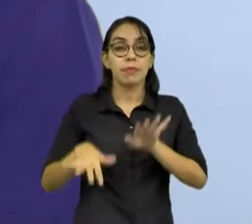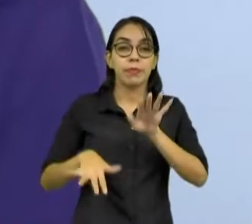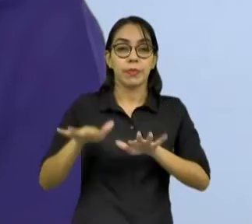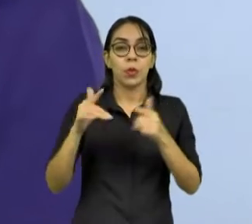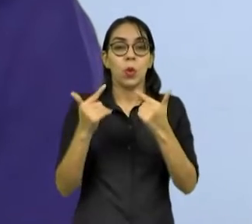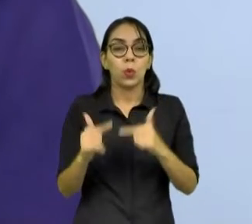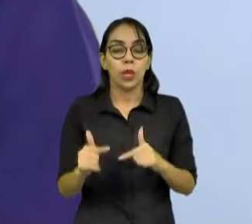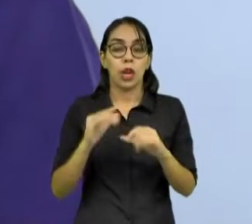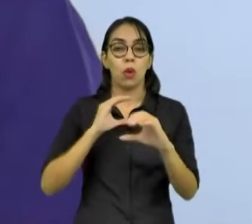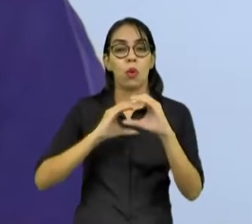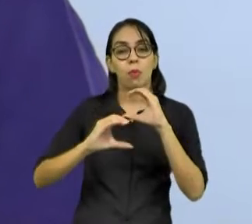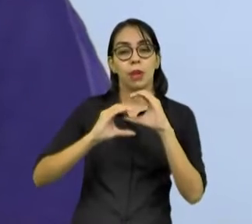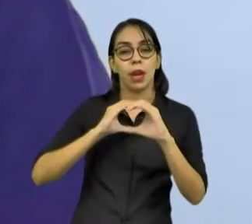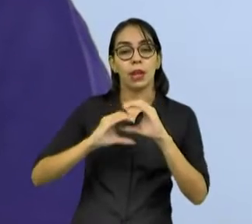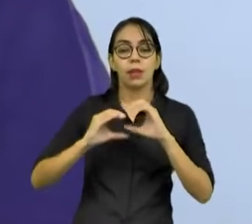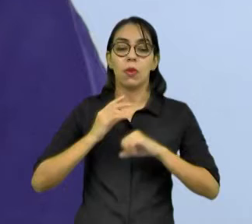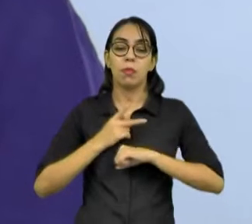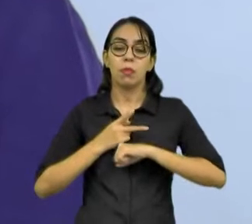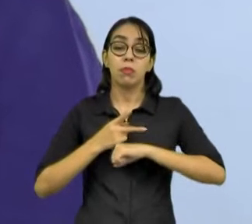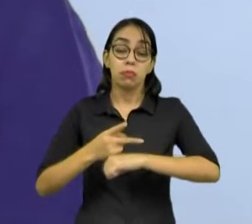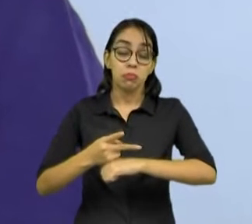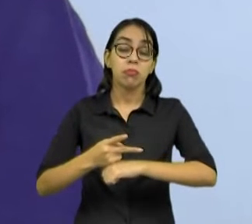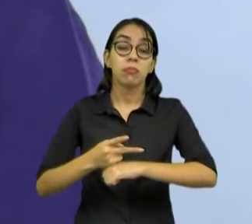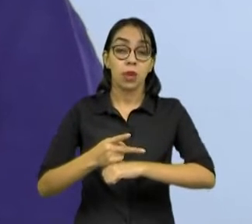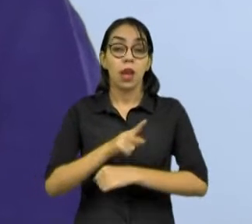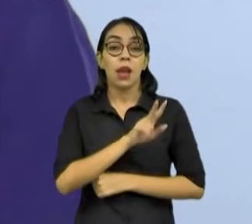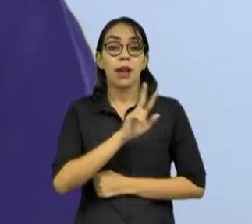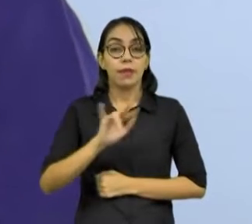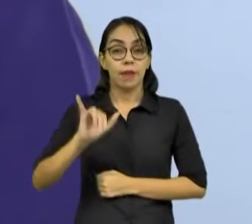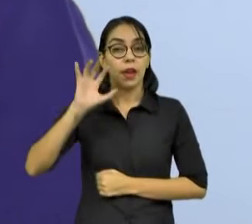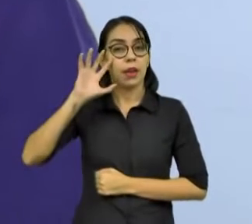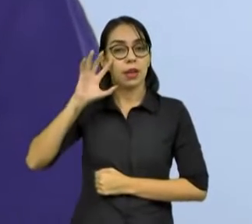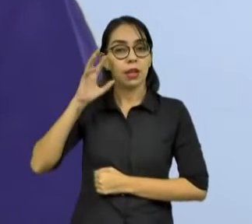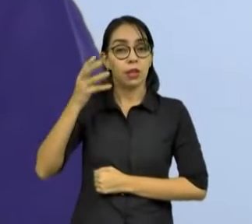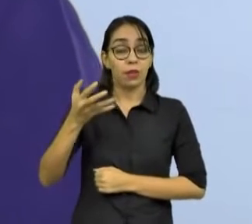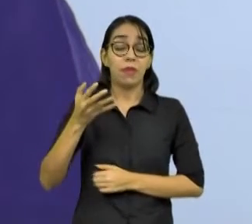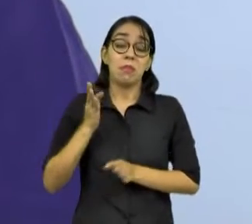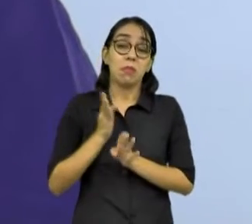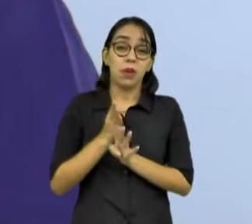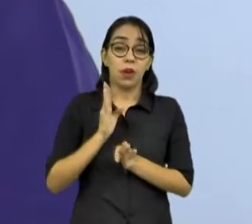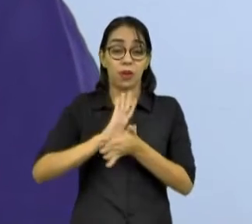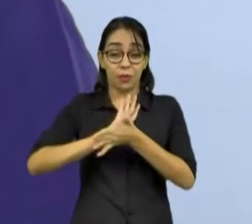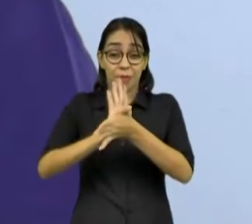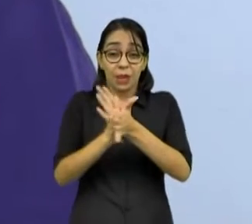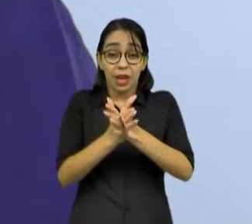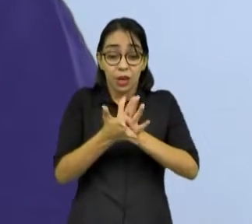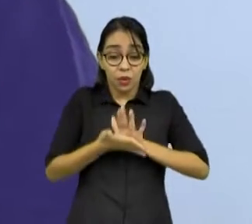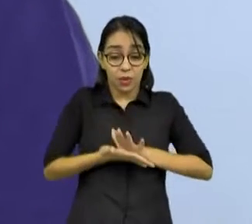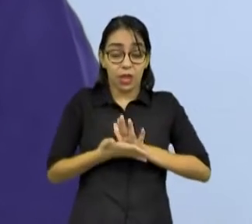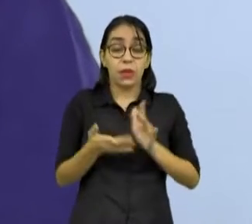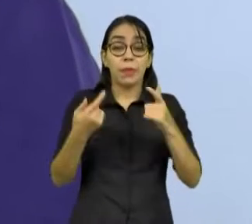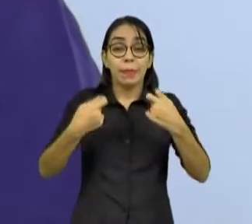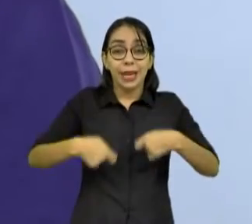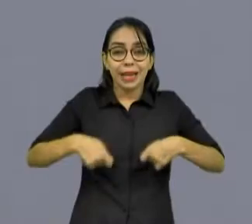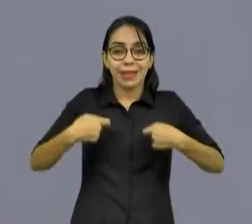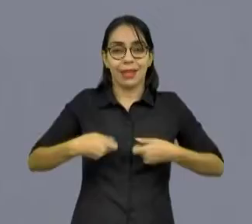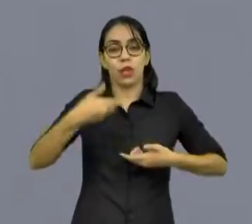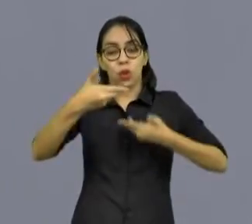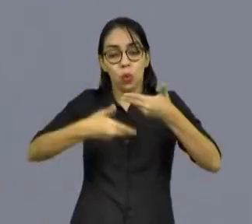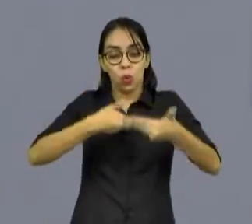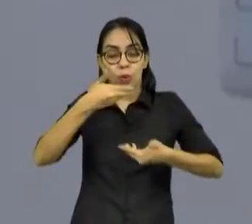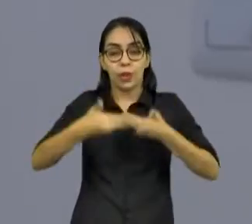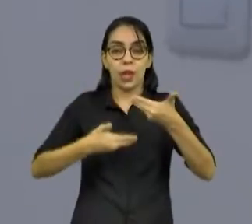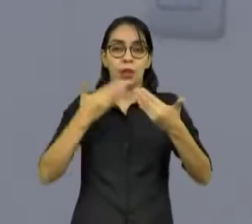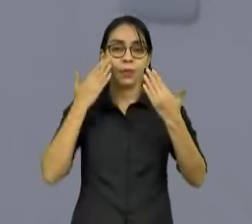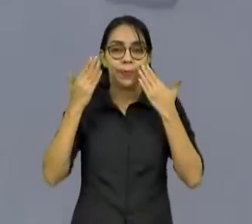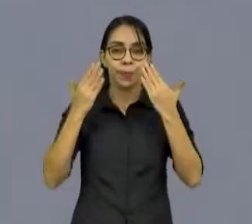quem procurar. Então, quando elas sofrem esse tipo de preconceito, elas precisam de um suporte psicológico que elas não encontram. Mara